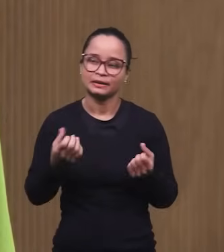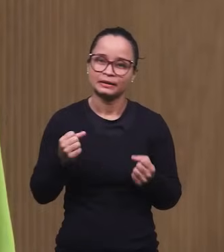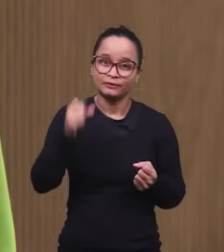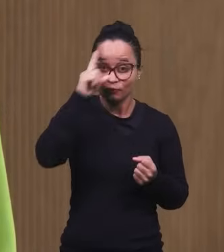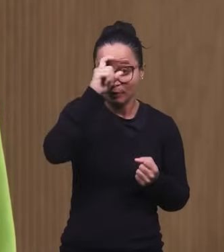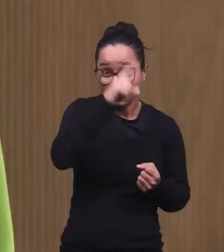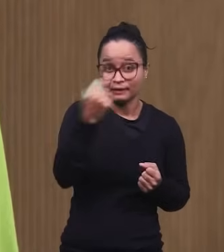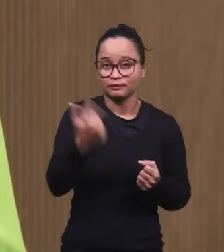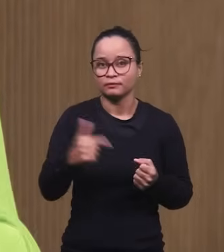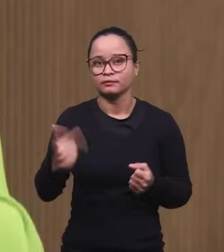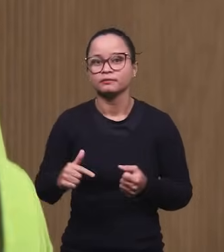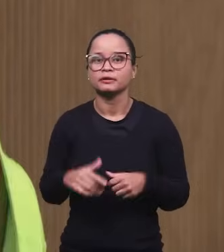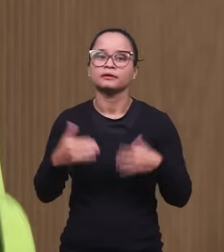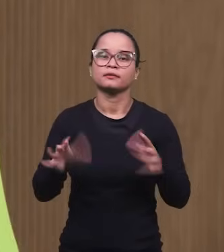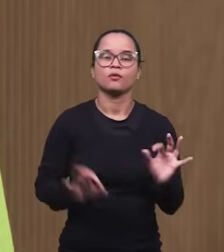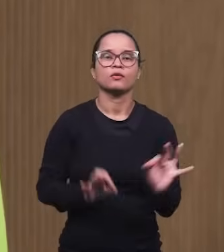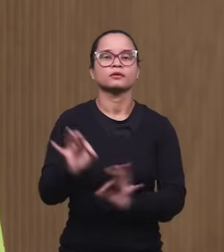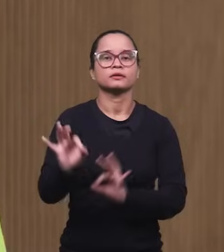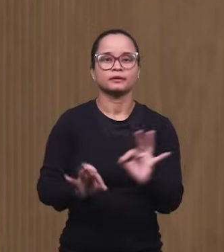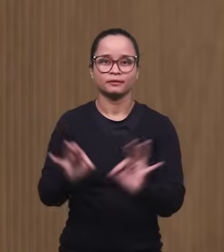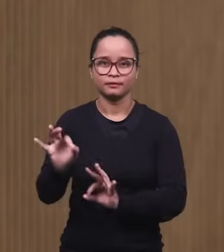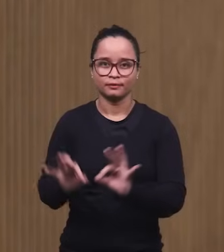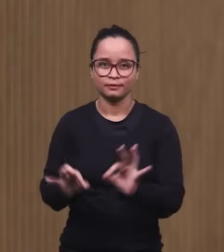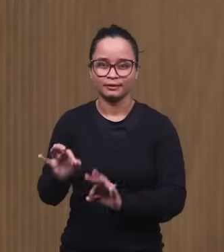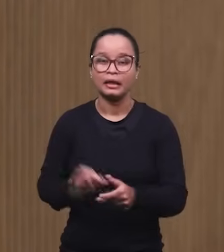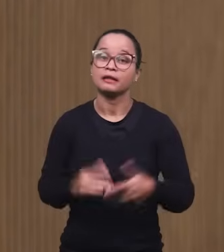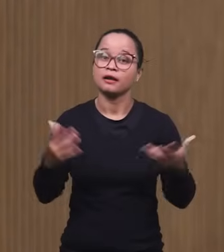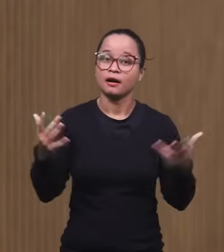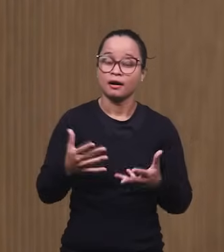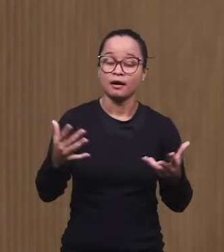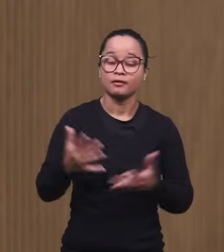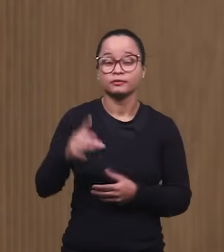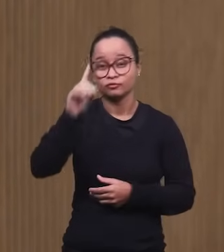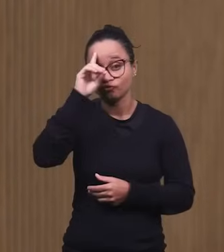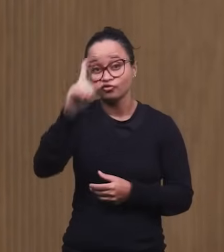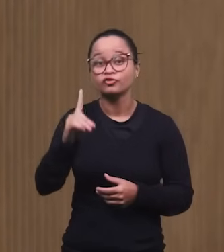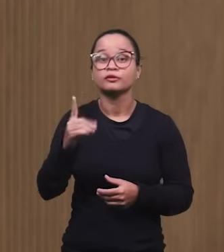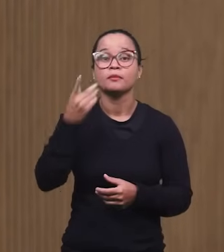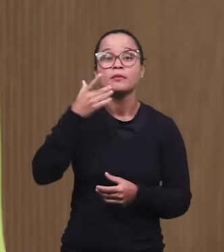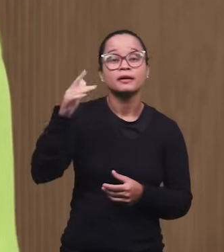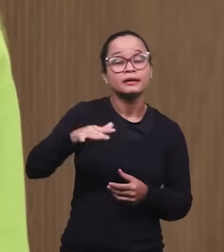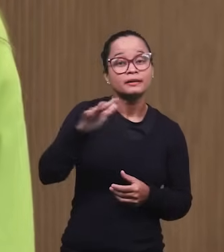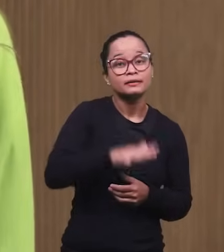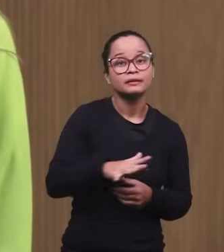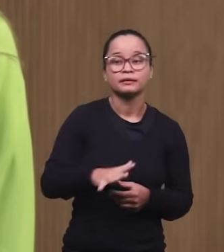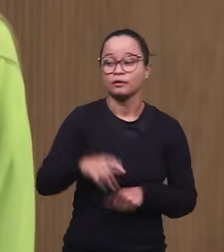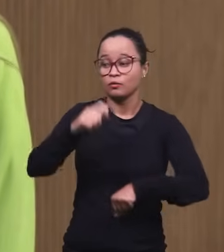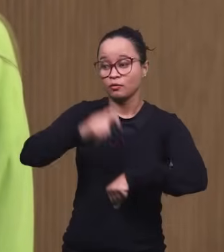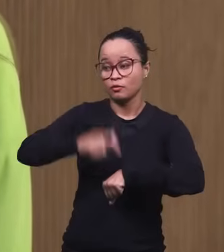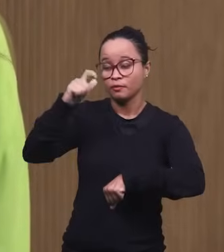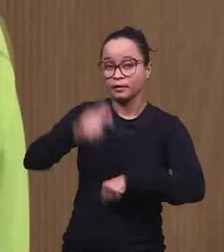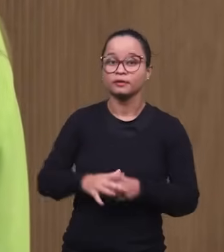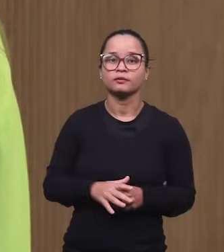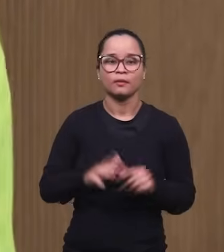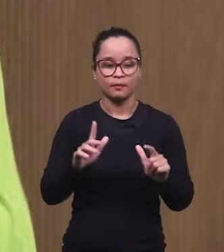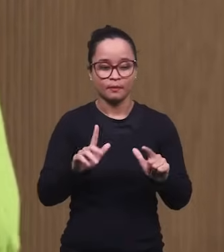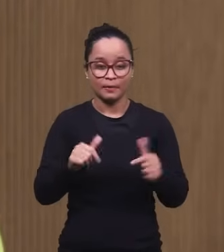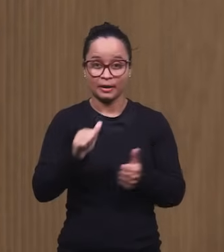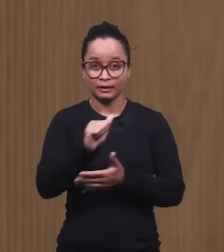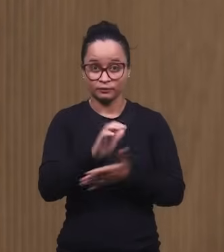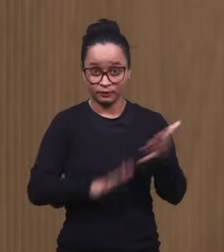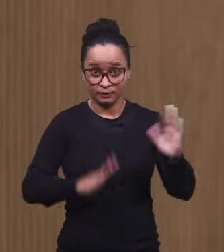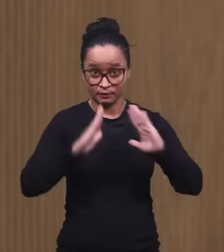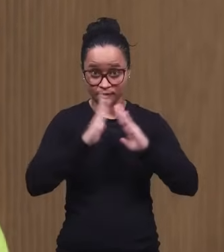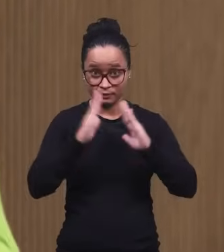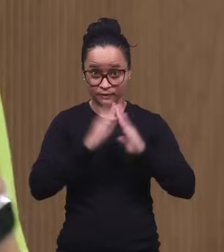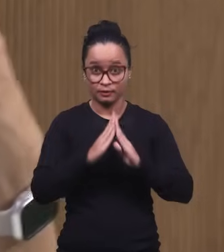tanta dificuldade. Então, organize esse plano de estudo por dia para a criança. Que ele tem um momento para realizar a tarefa de casa e